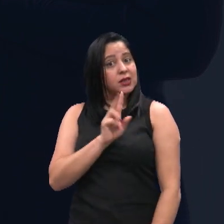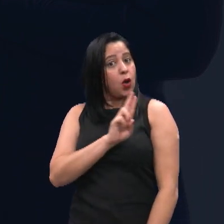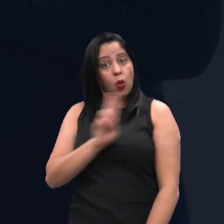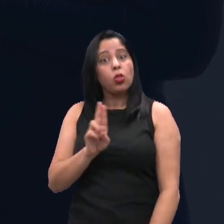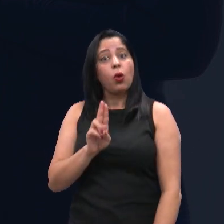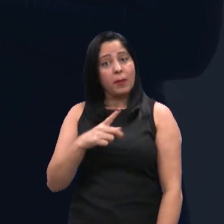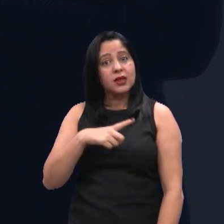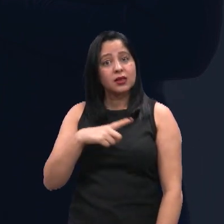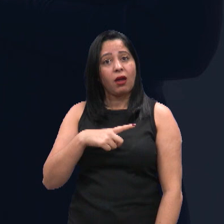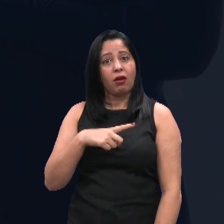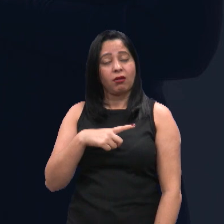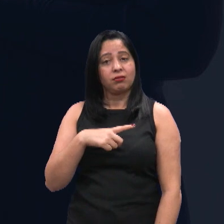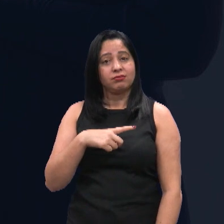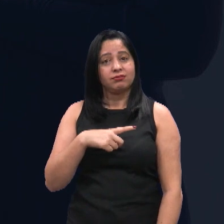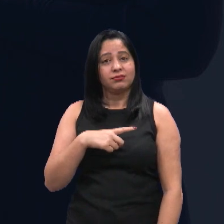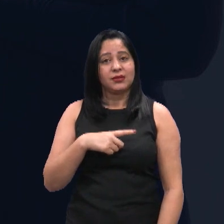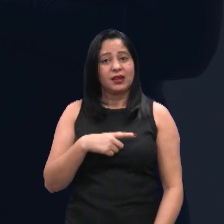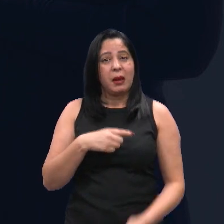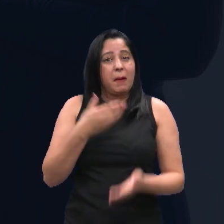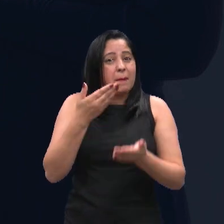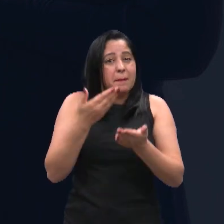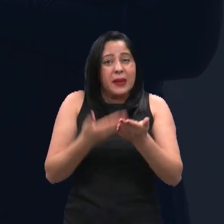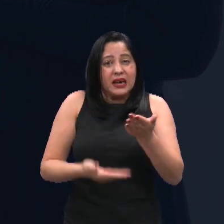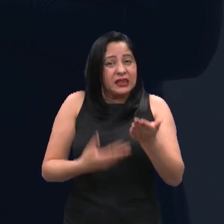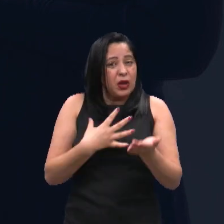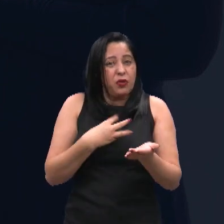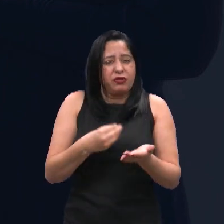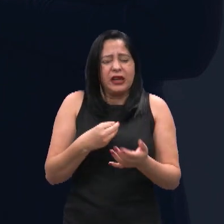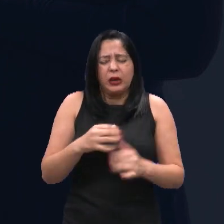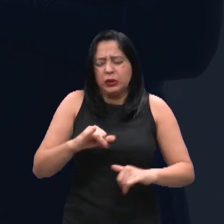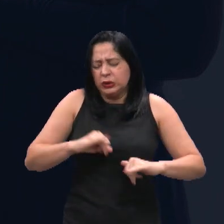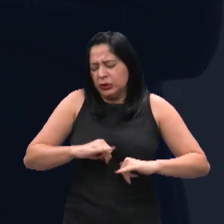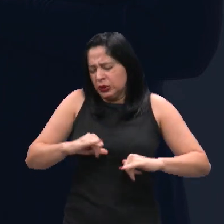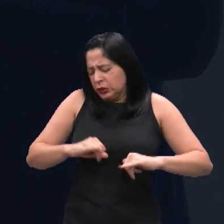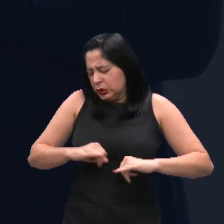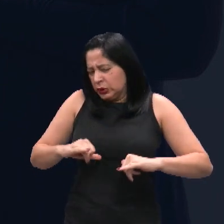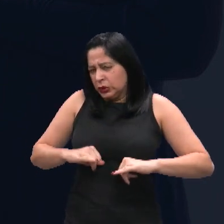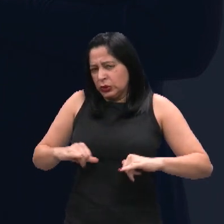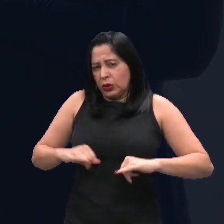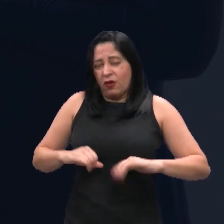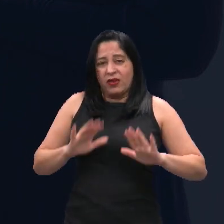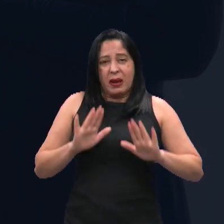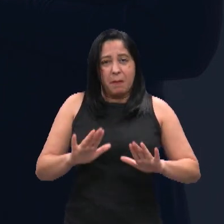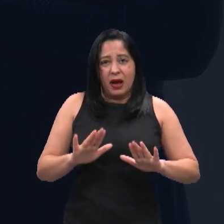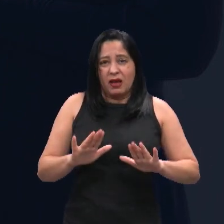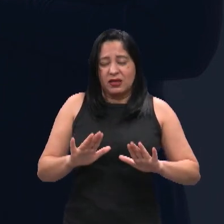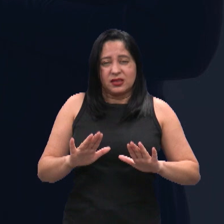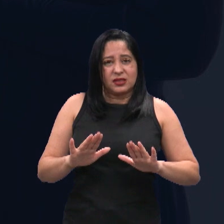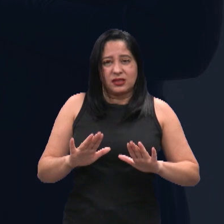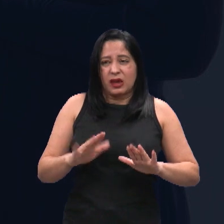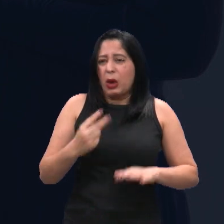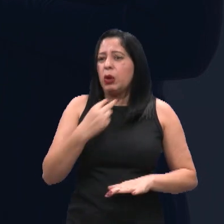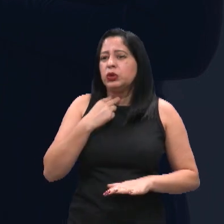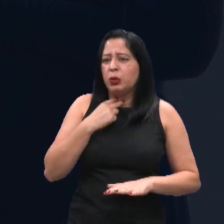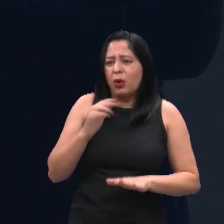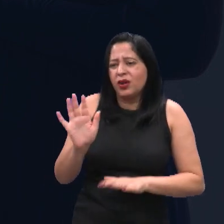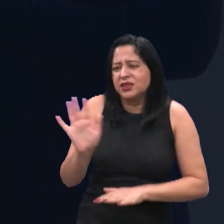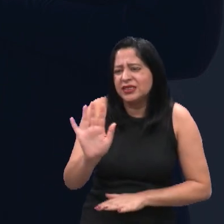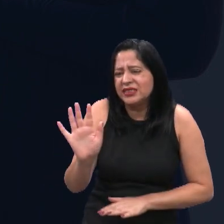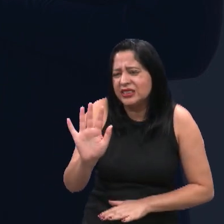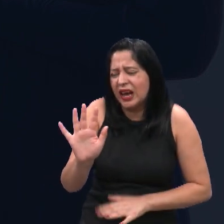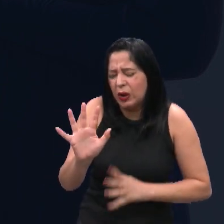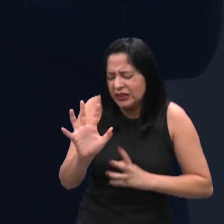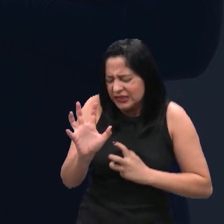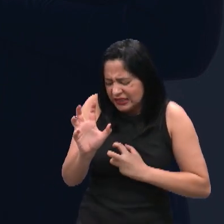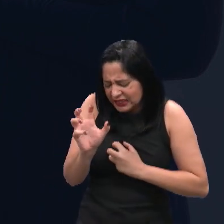só eu soubesse. Perder já dói, mas ser impedida de dizer adeus dilacera.